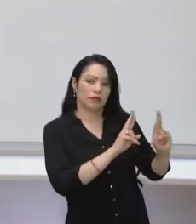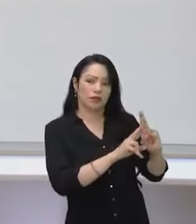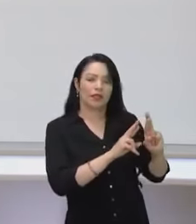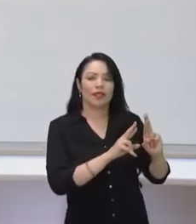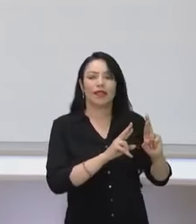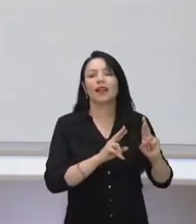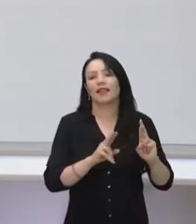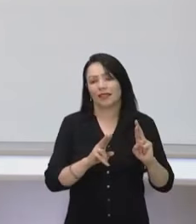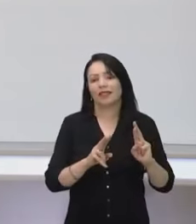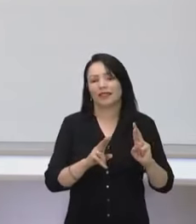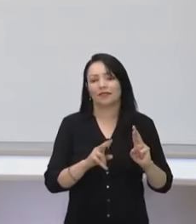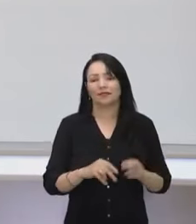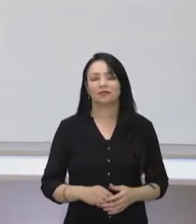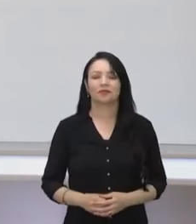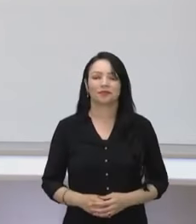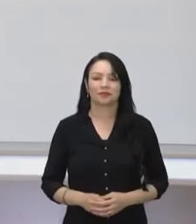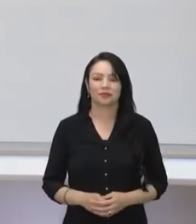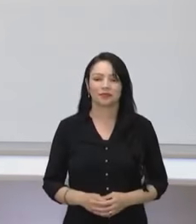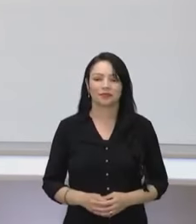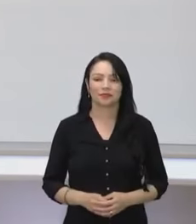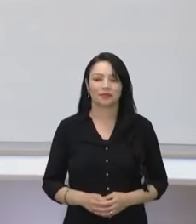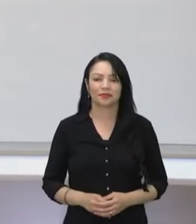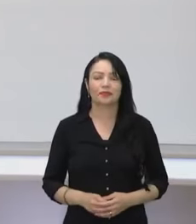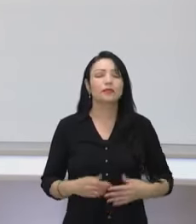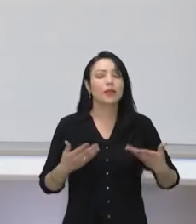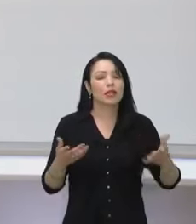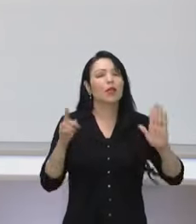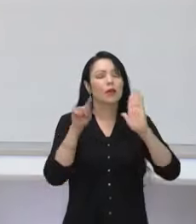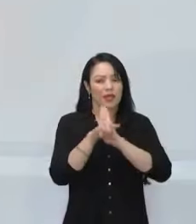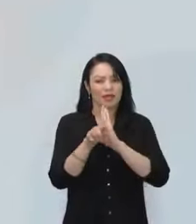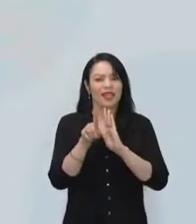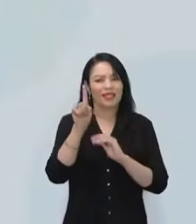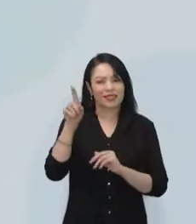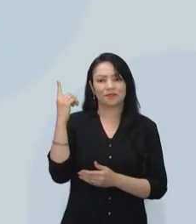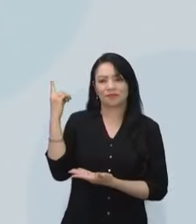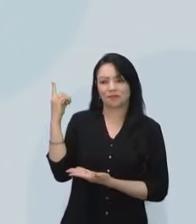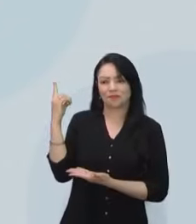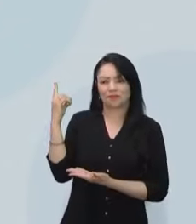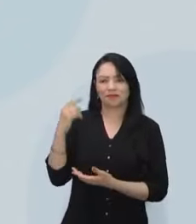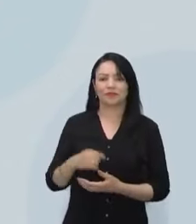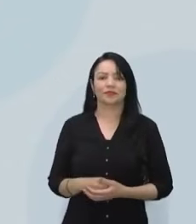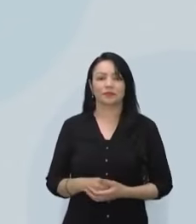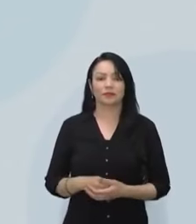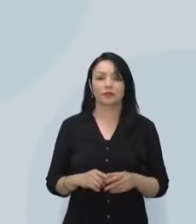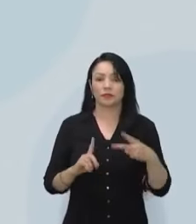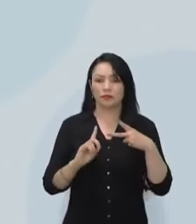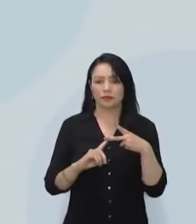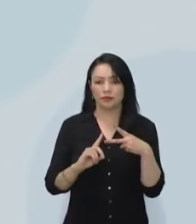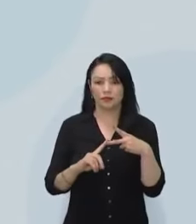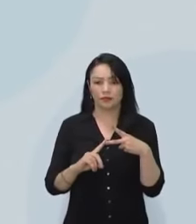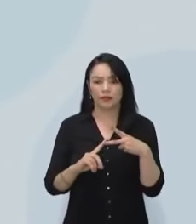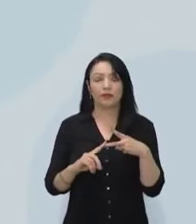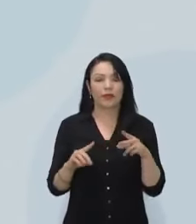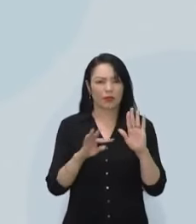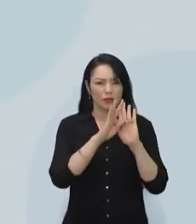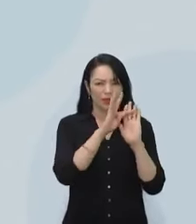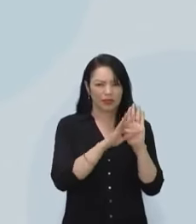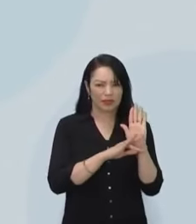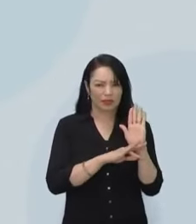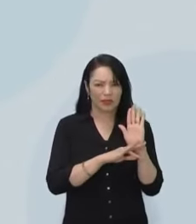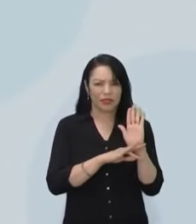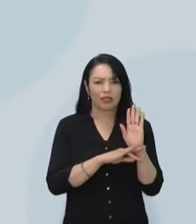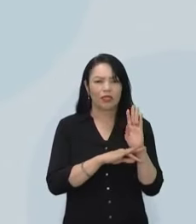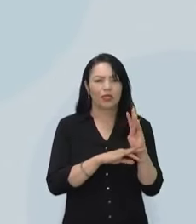gente chama isso de contra-argumentar. Muito bem. Então a questão é essa, a questão 1. No segundo parágrafo desse texto,